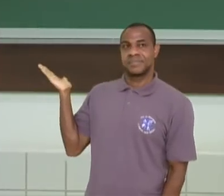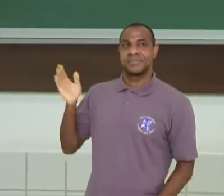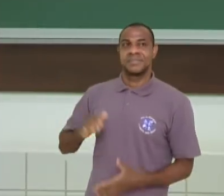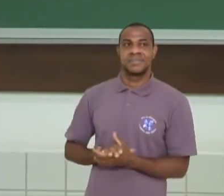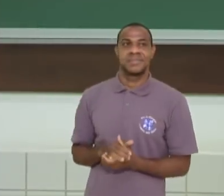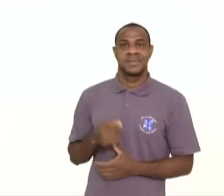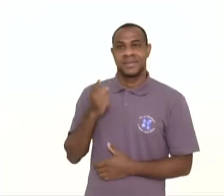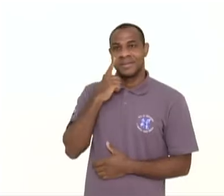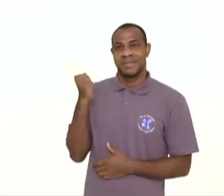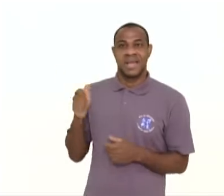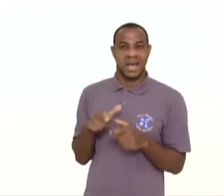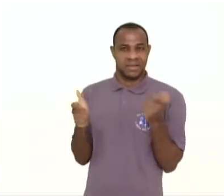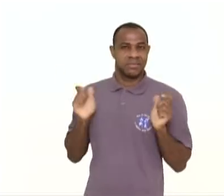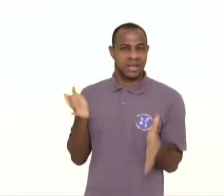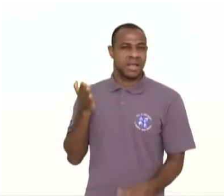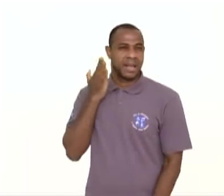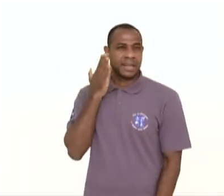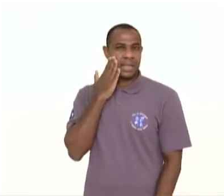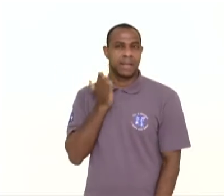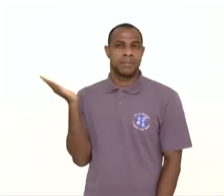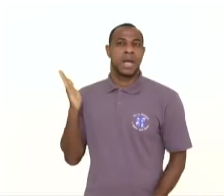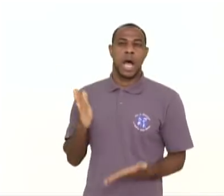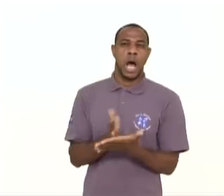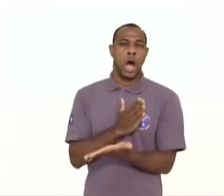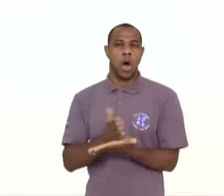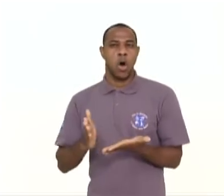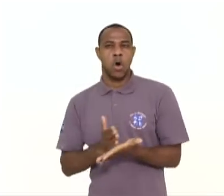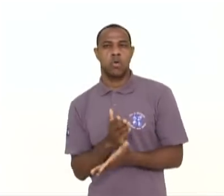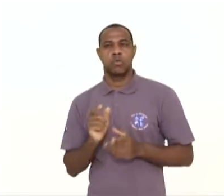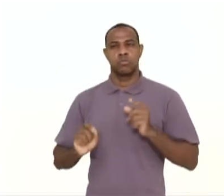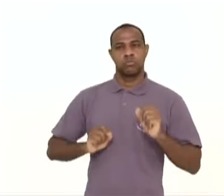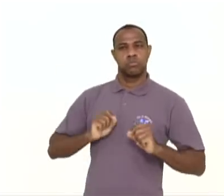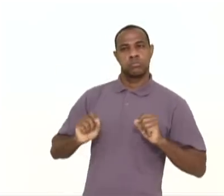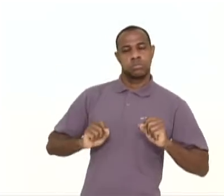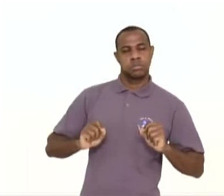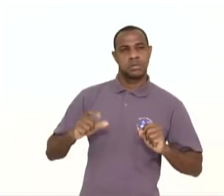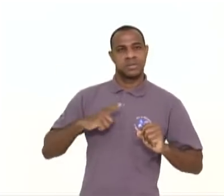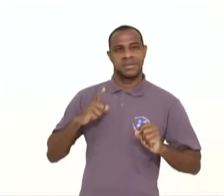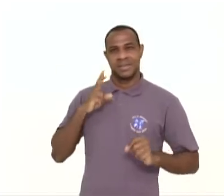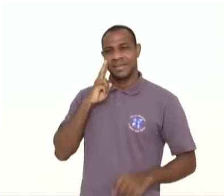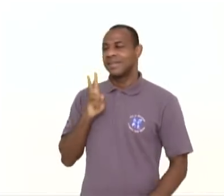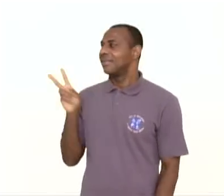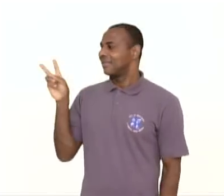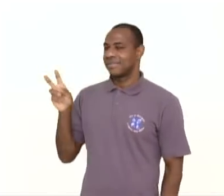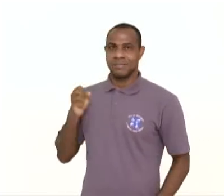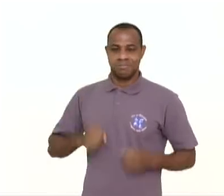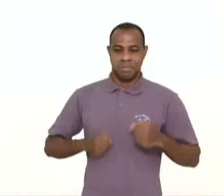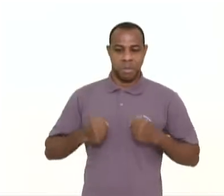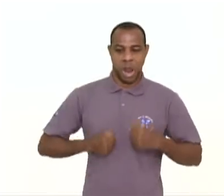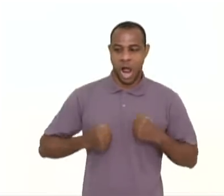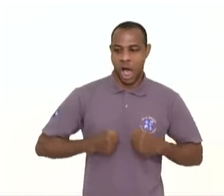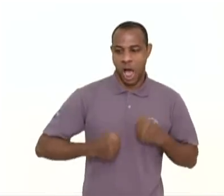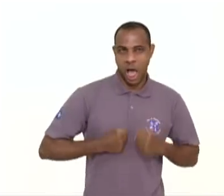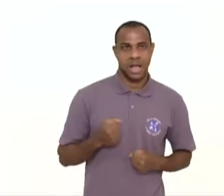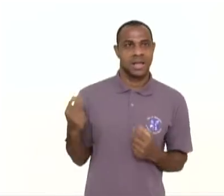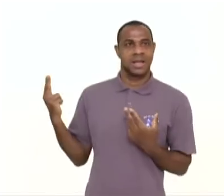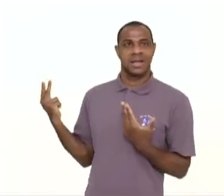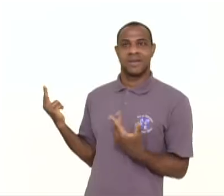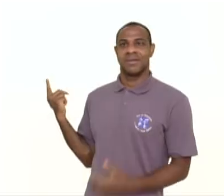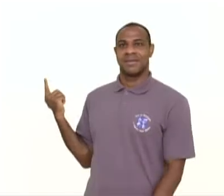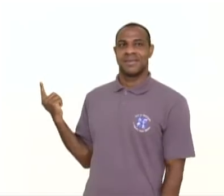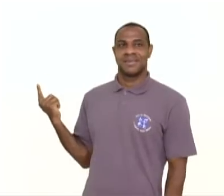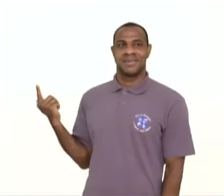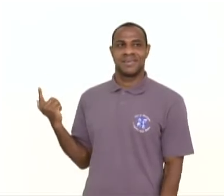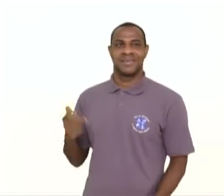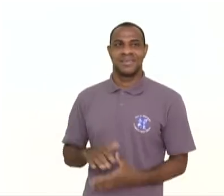a grande maioria de vocês já sabe, né? Alguns provavelmente já devem ter corrido dessa maneira, né? Então você que realizou